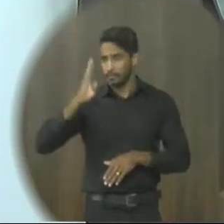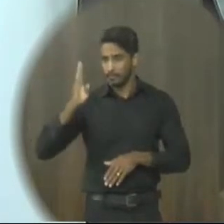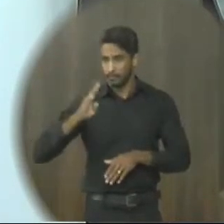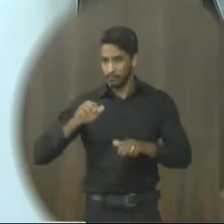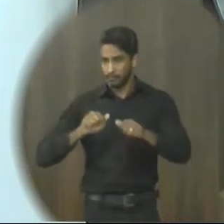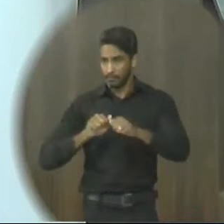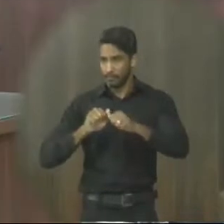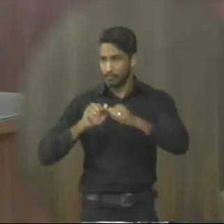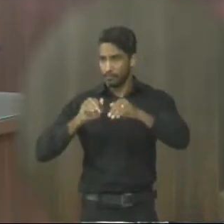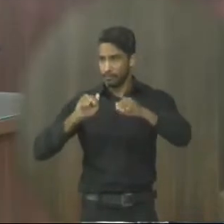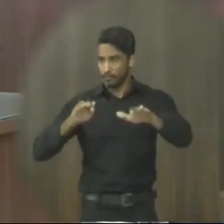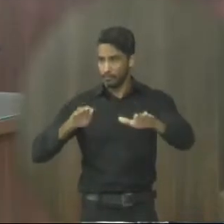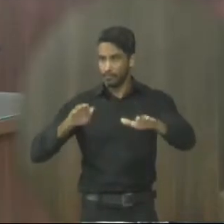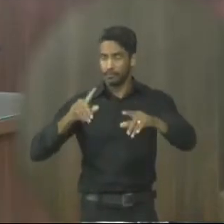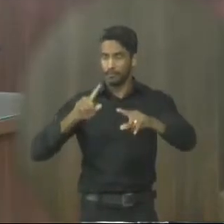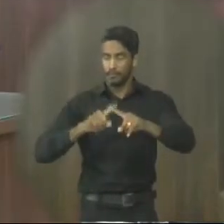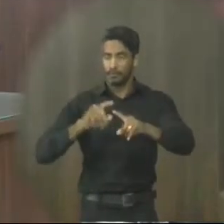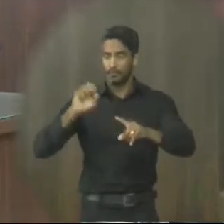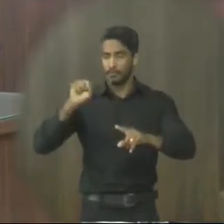distribuídos em mais de